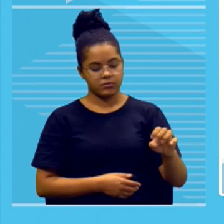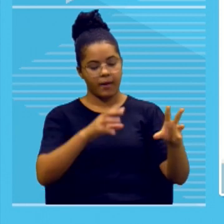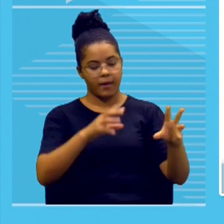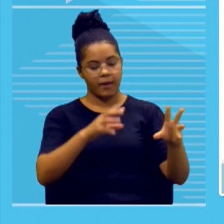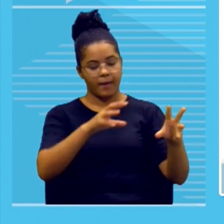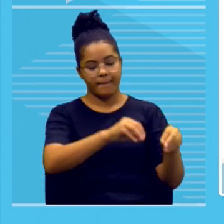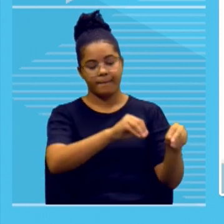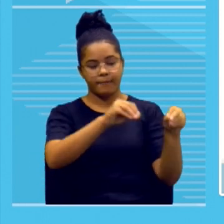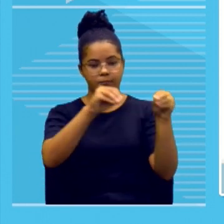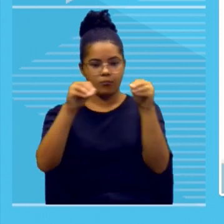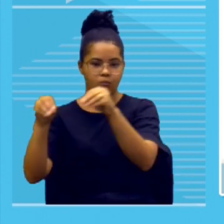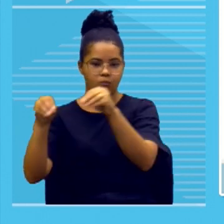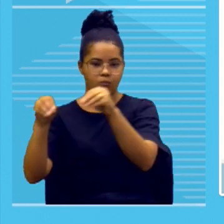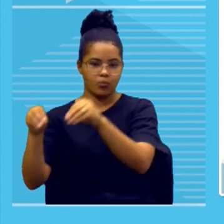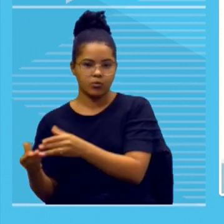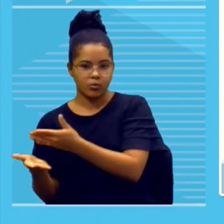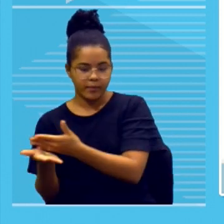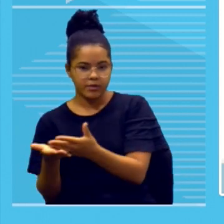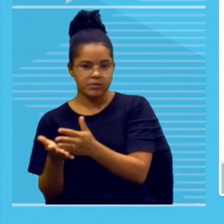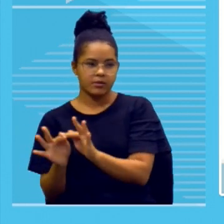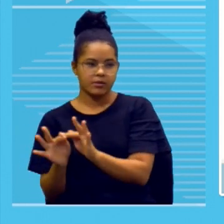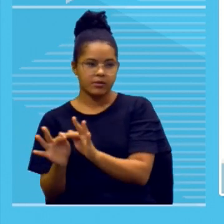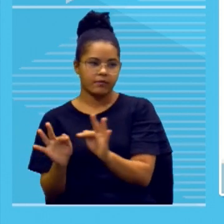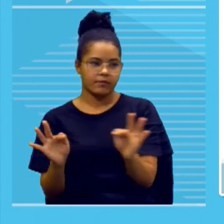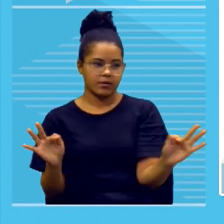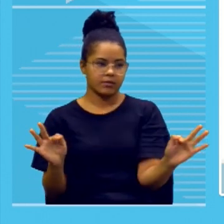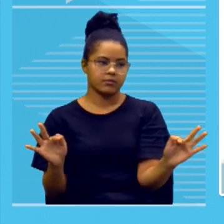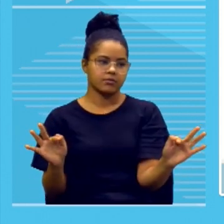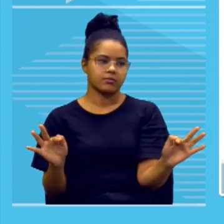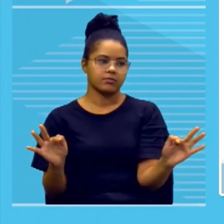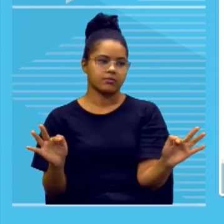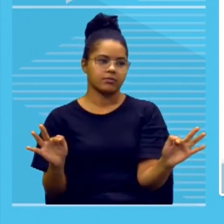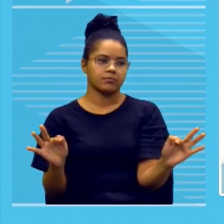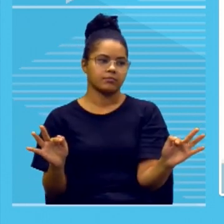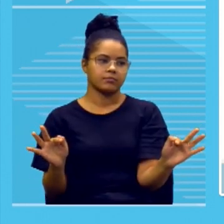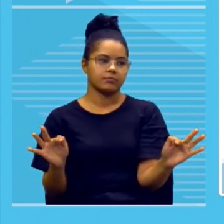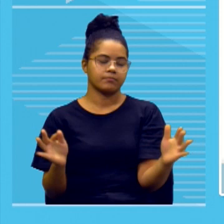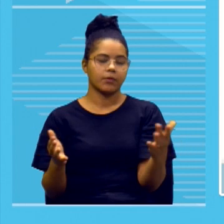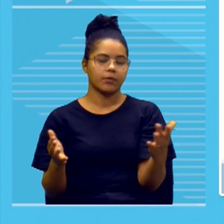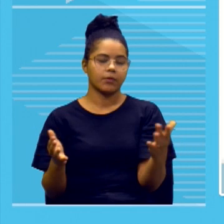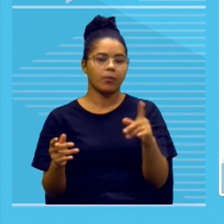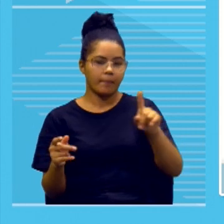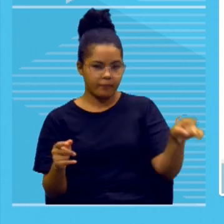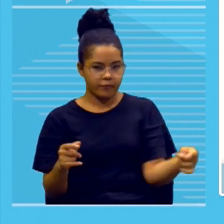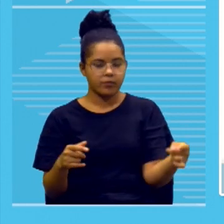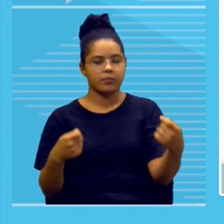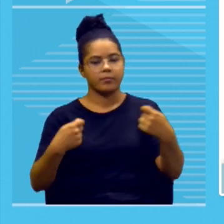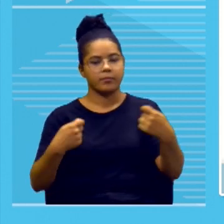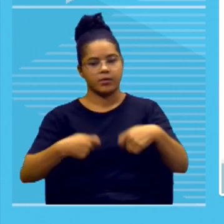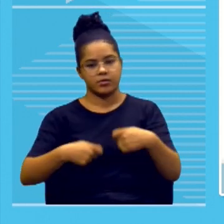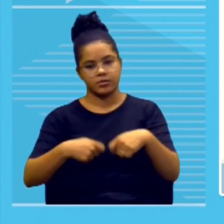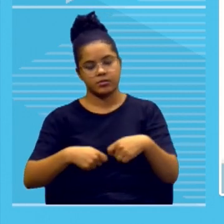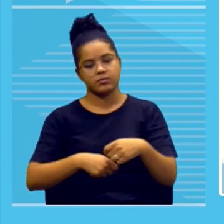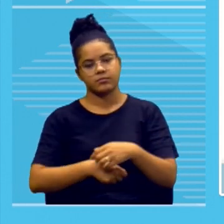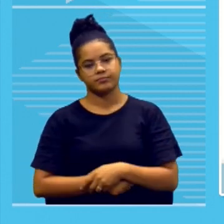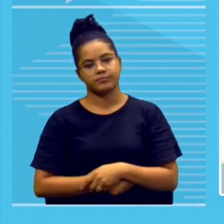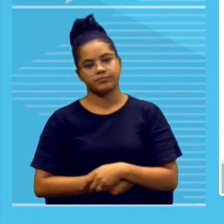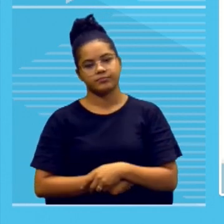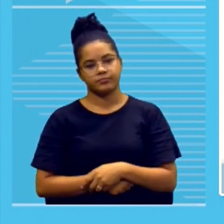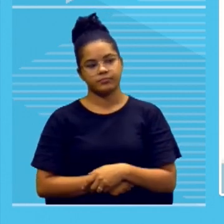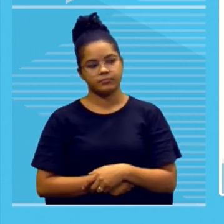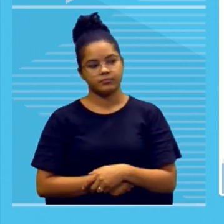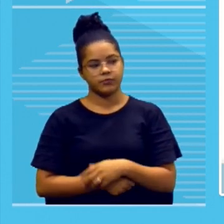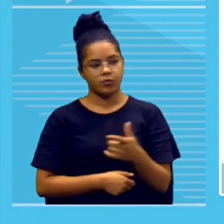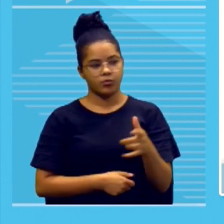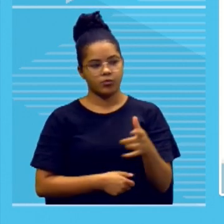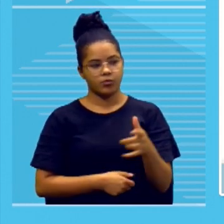o deslocamento do adjunto adverbial. Tá bom? Na semana passada, fomos